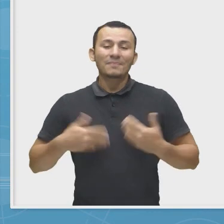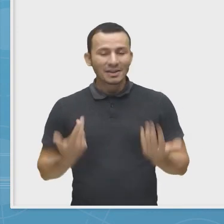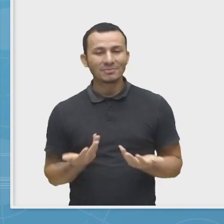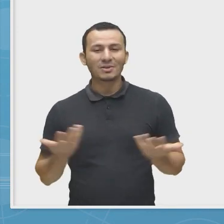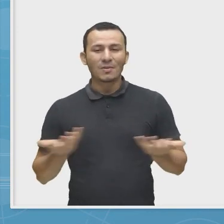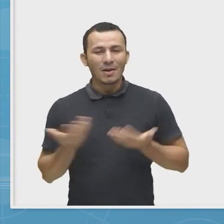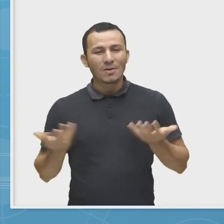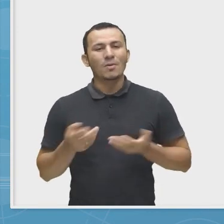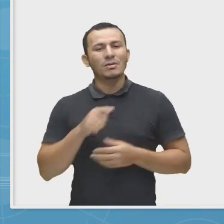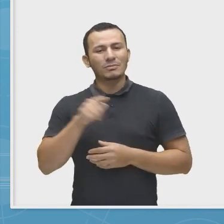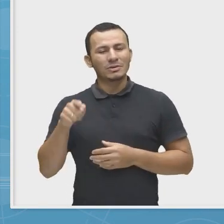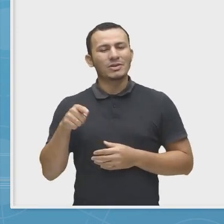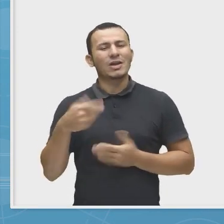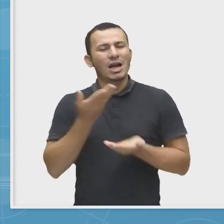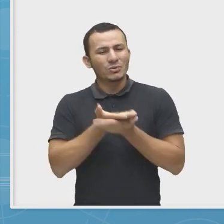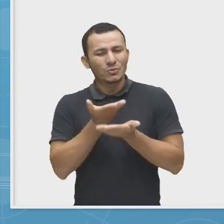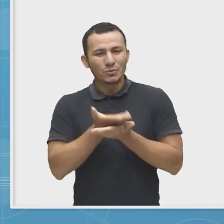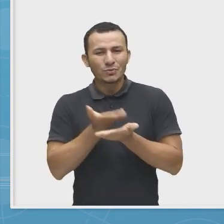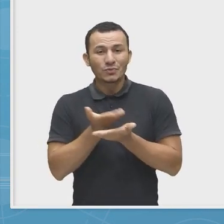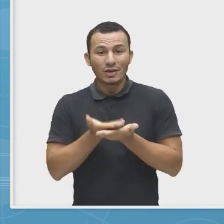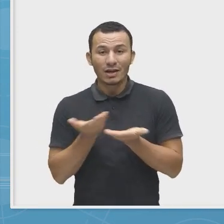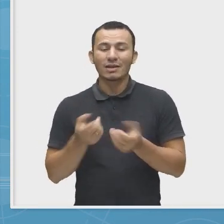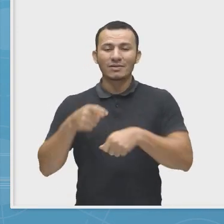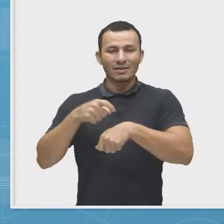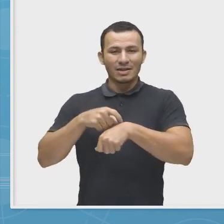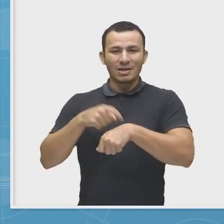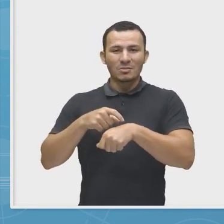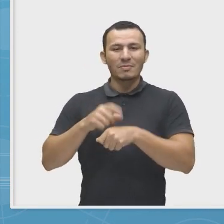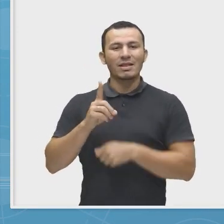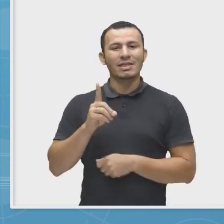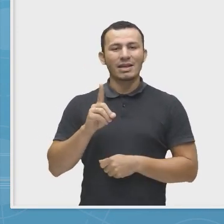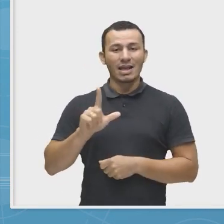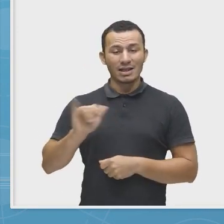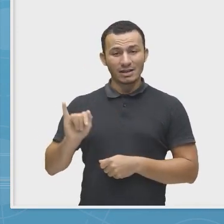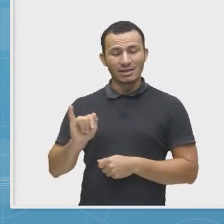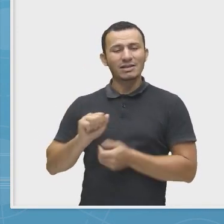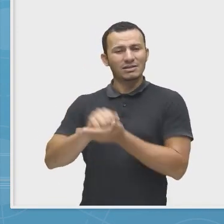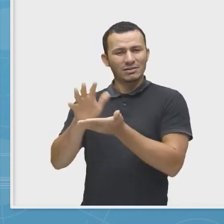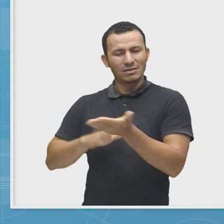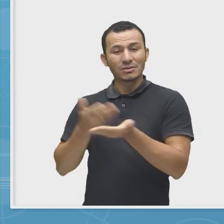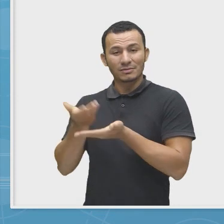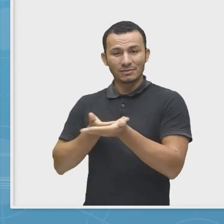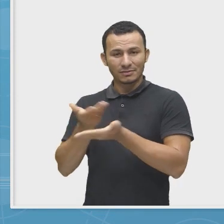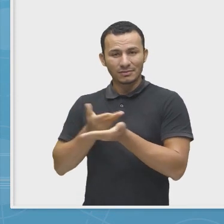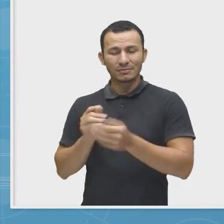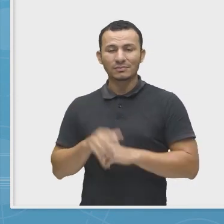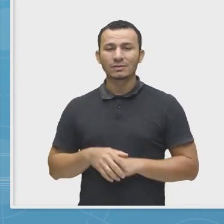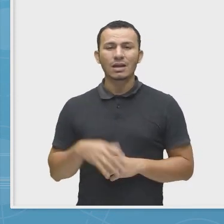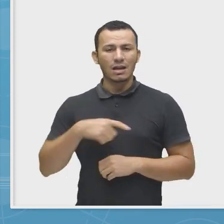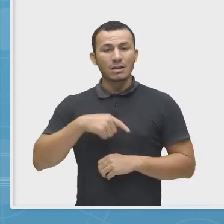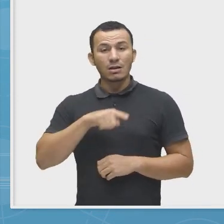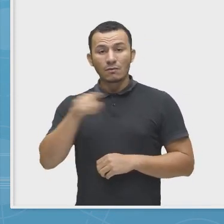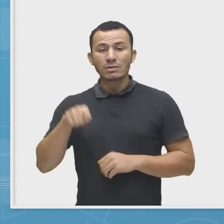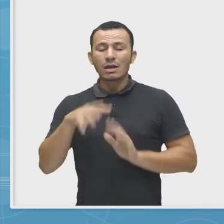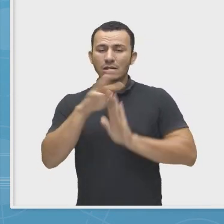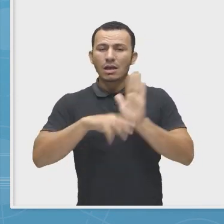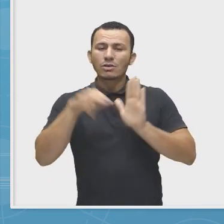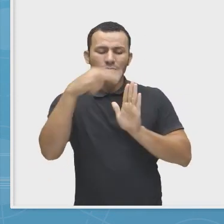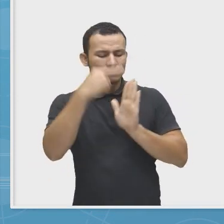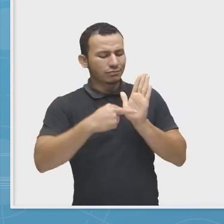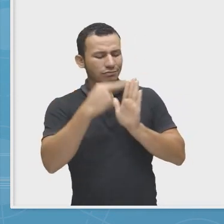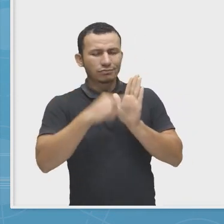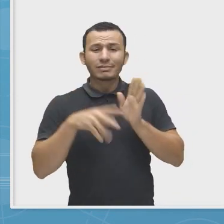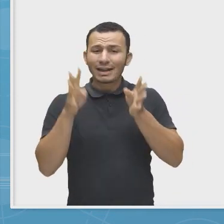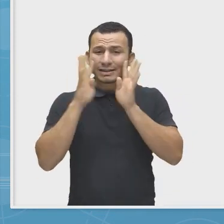agora chegou o momento da nossa DLI, tá? Vocês vão fazer a leitura do texto, prestar